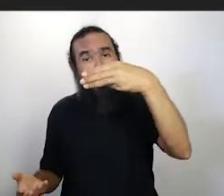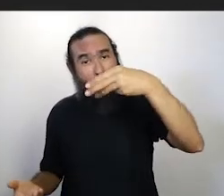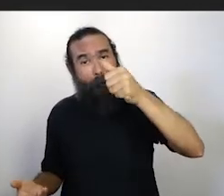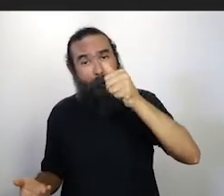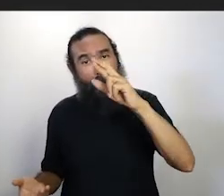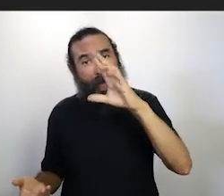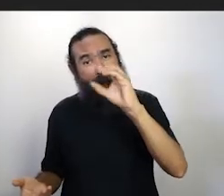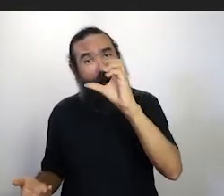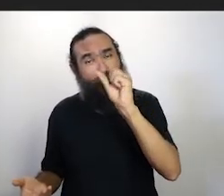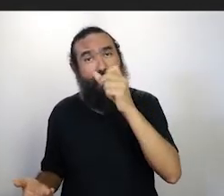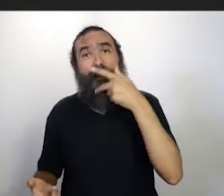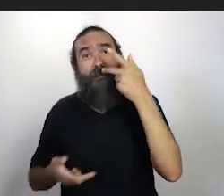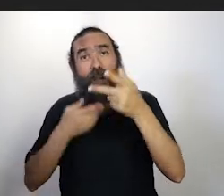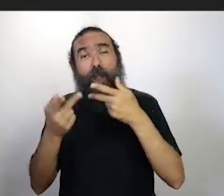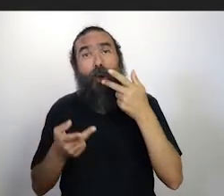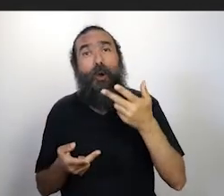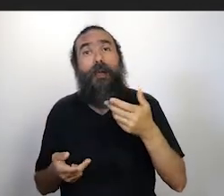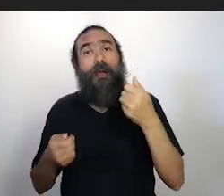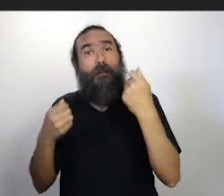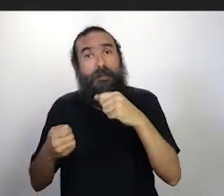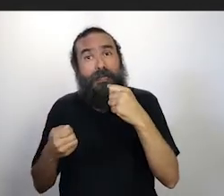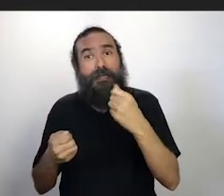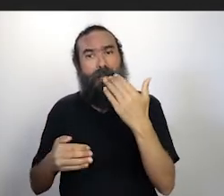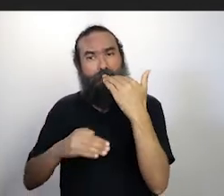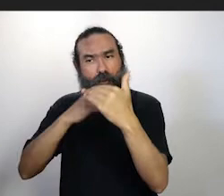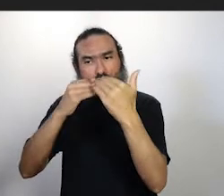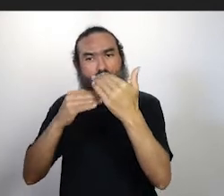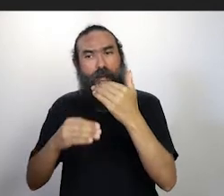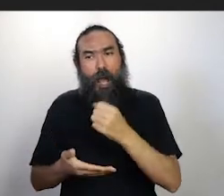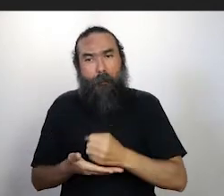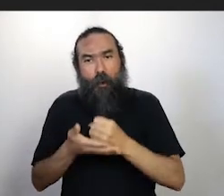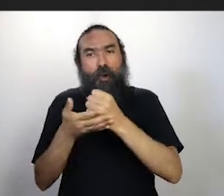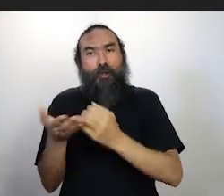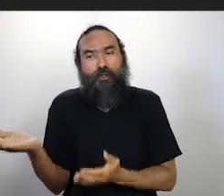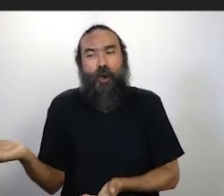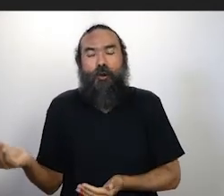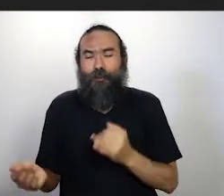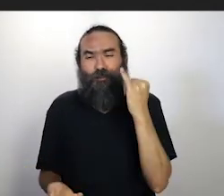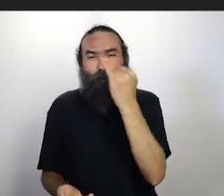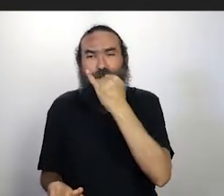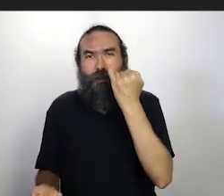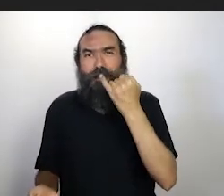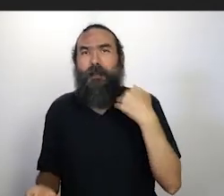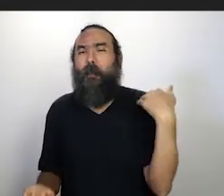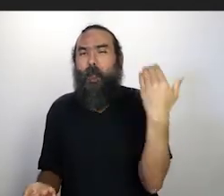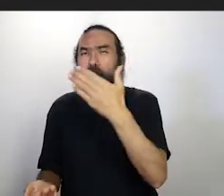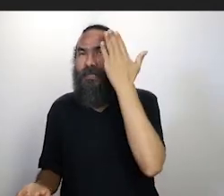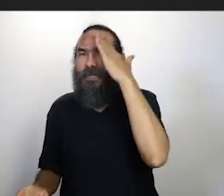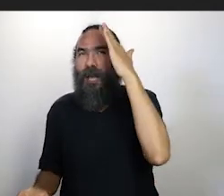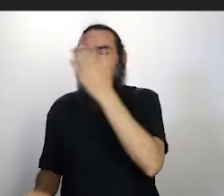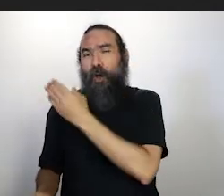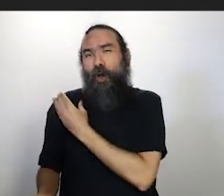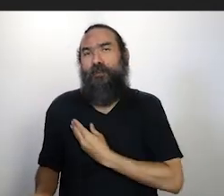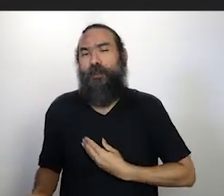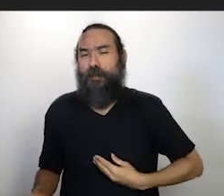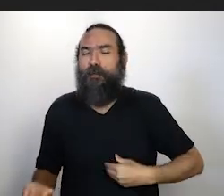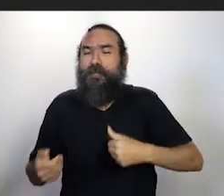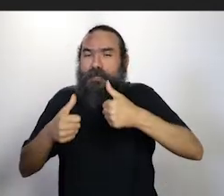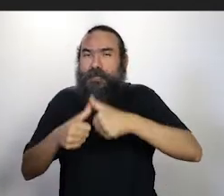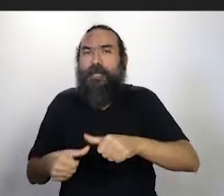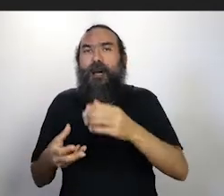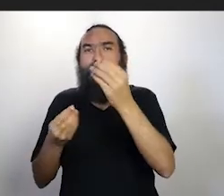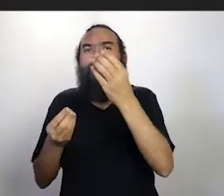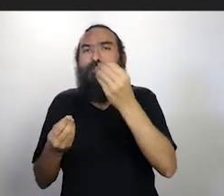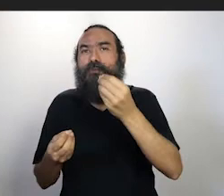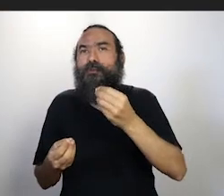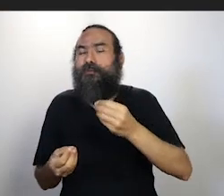a gente sabe também que esse governo excluiu vários espaços de controle social, vários, em relação à